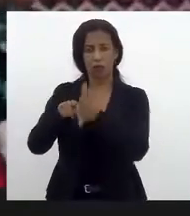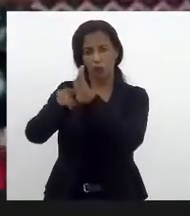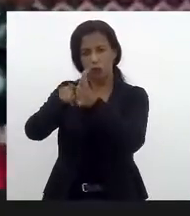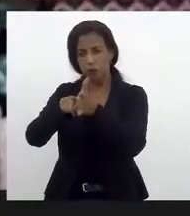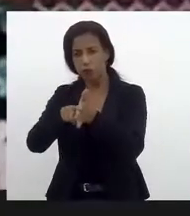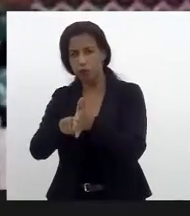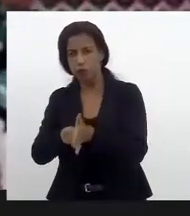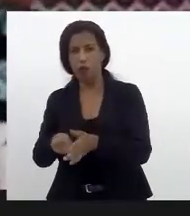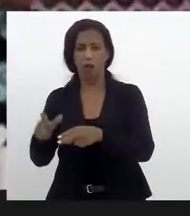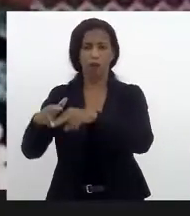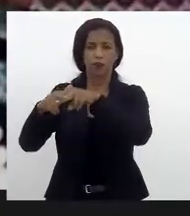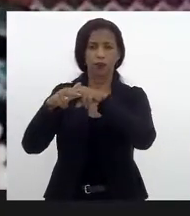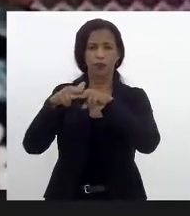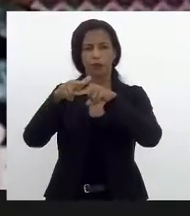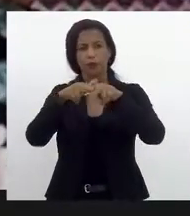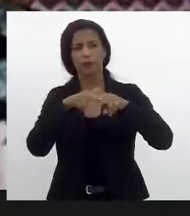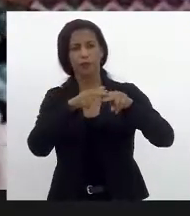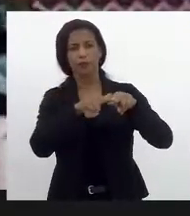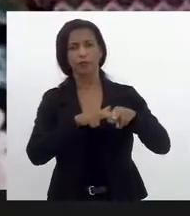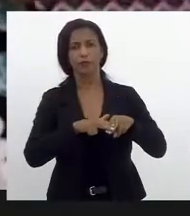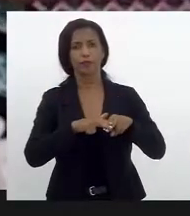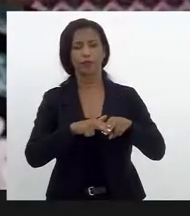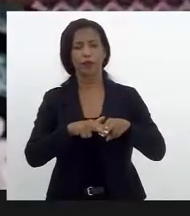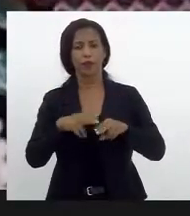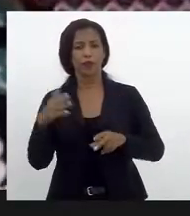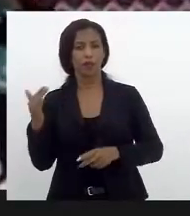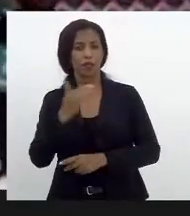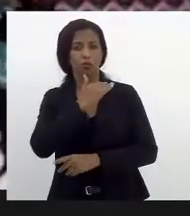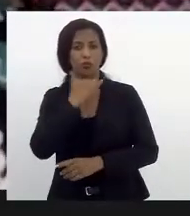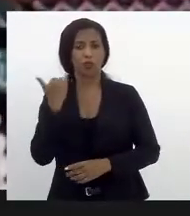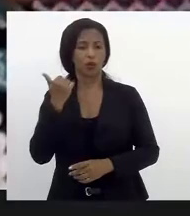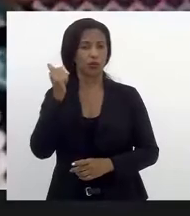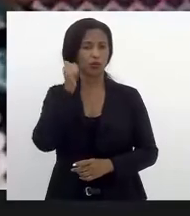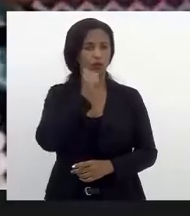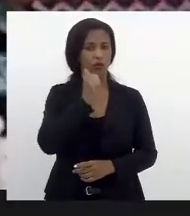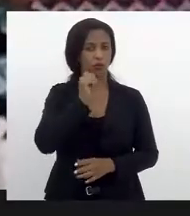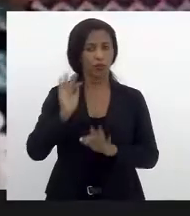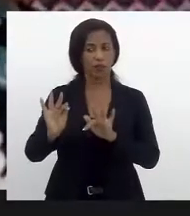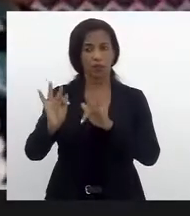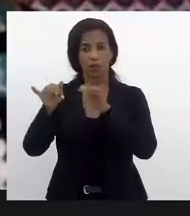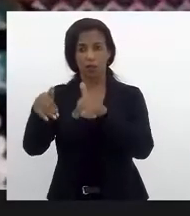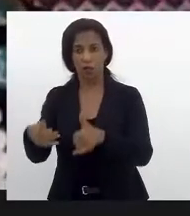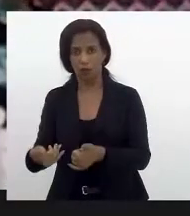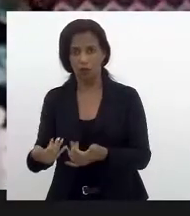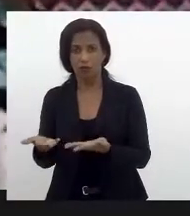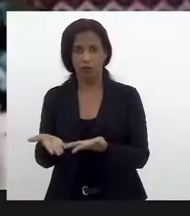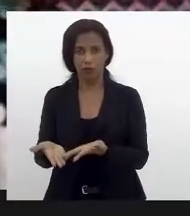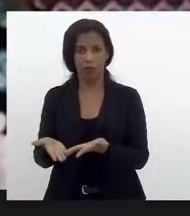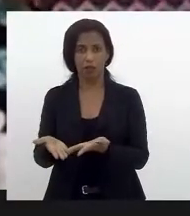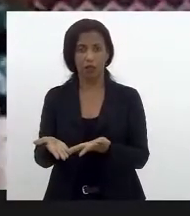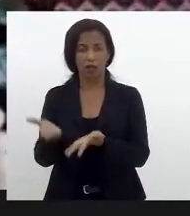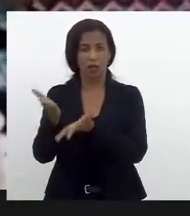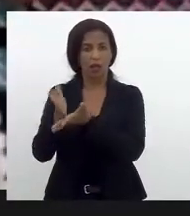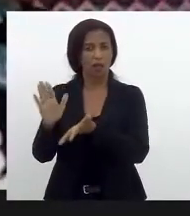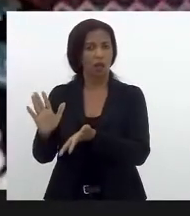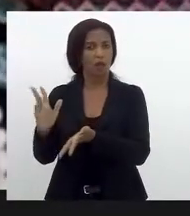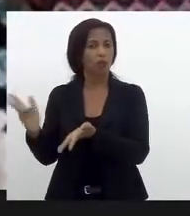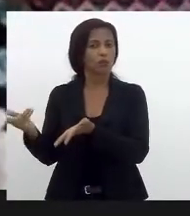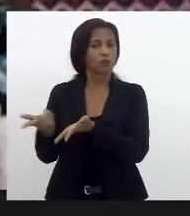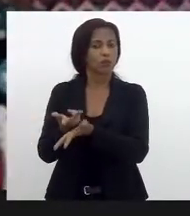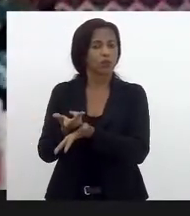investigou as causas e as motivações do feminicídio, né, que ao fim e ao cabo acabam